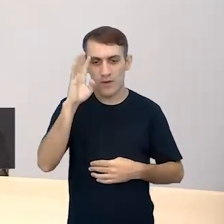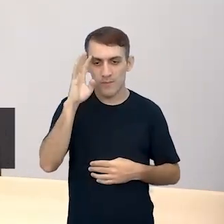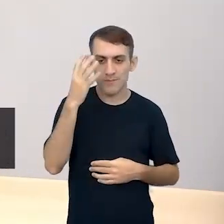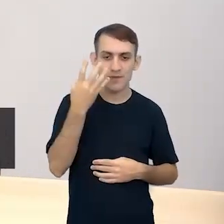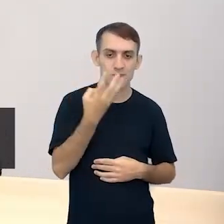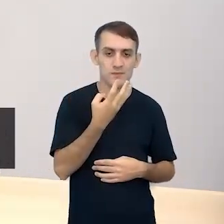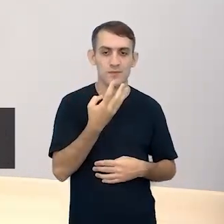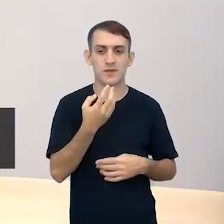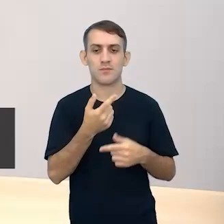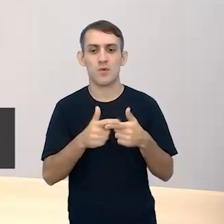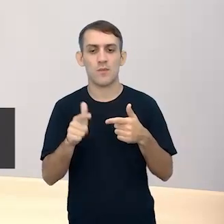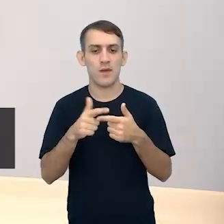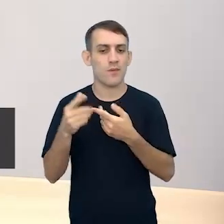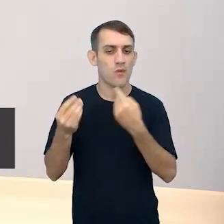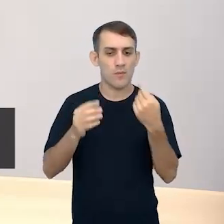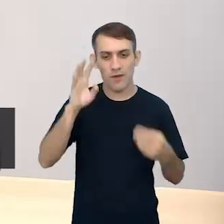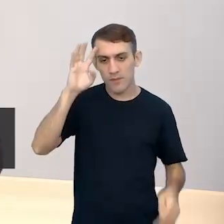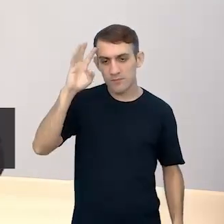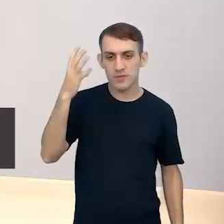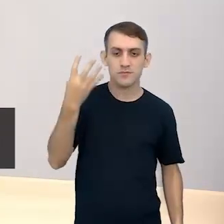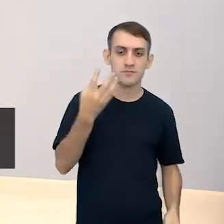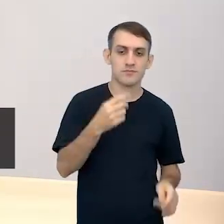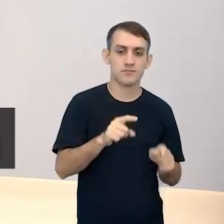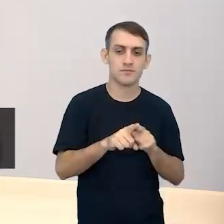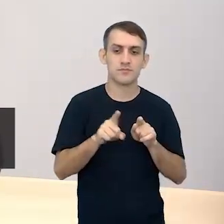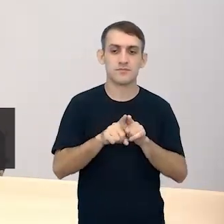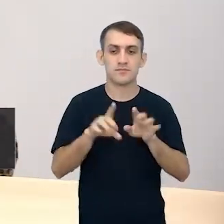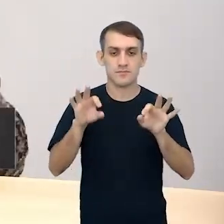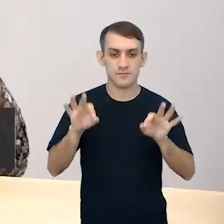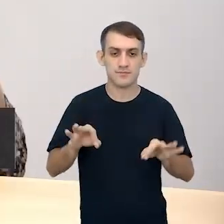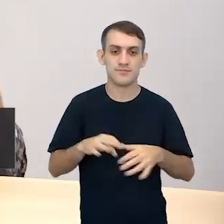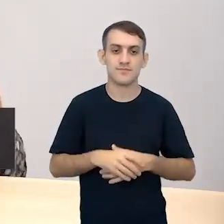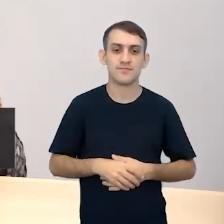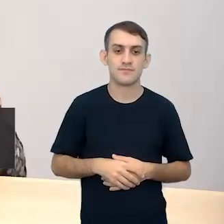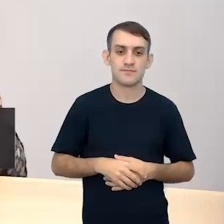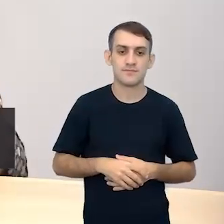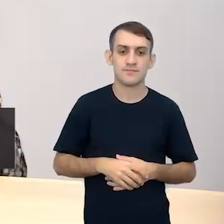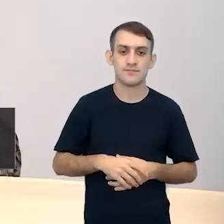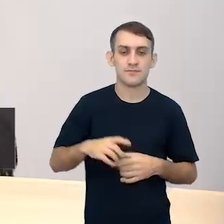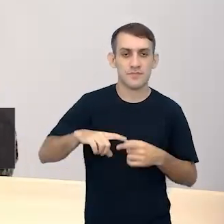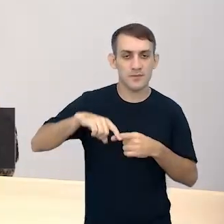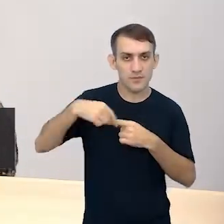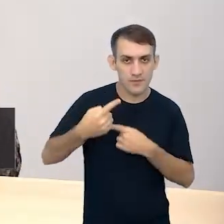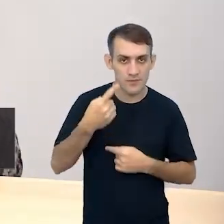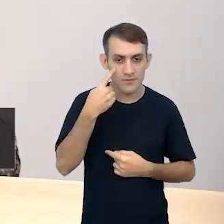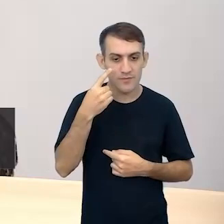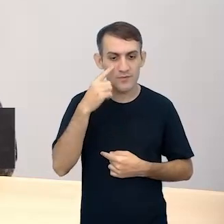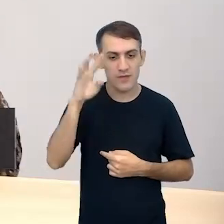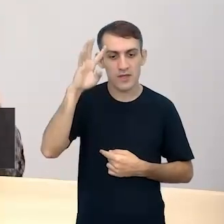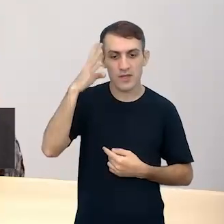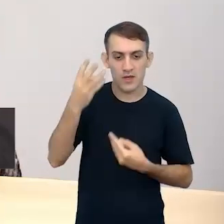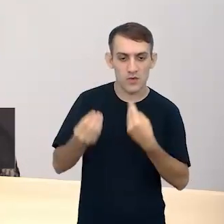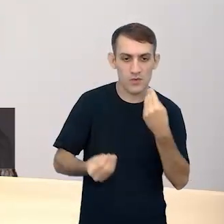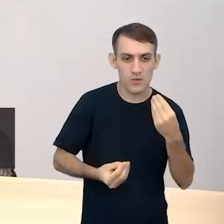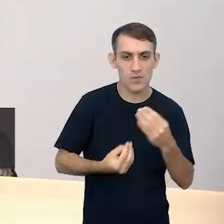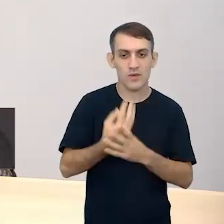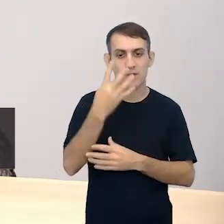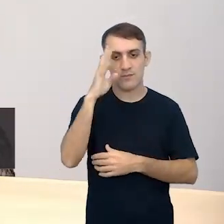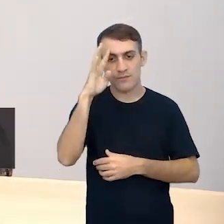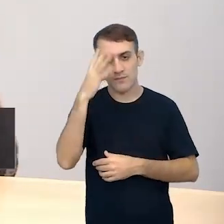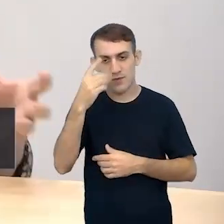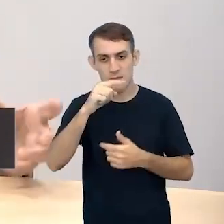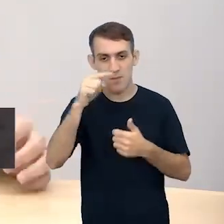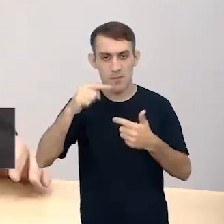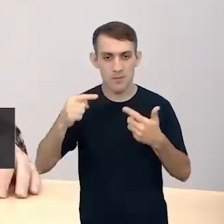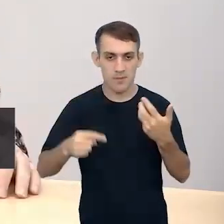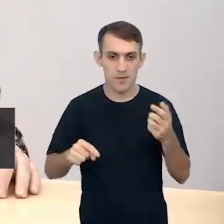discutir esse problema, prototipar, aí vai ver essas soluções, vai montar, elaborar soluções